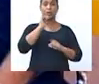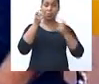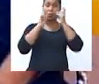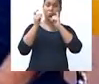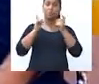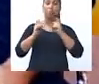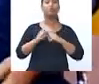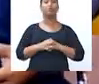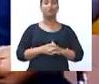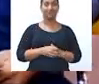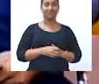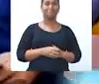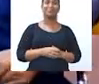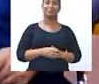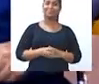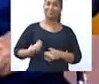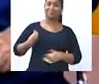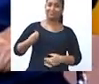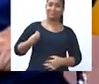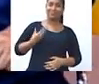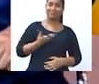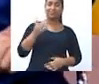estrelas além do tempo, né, Mônica?